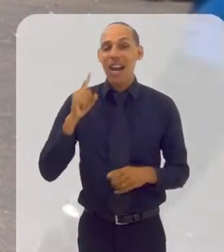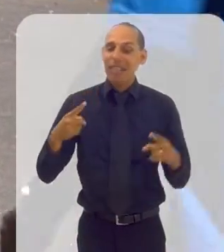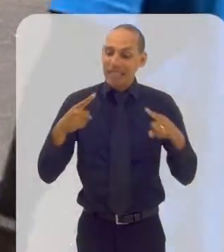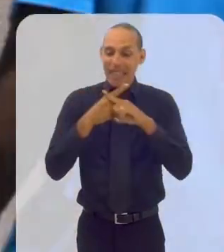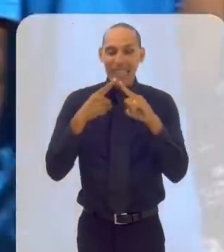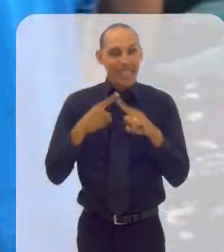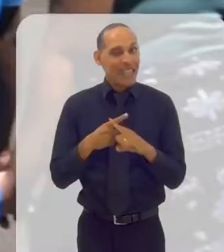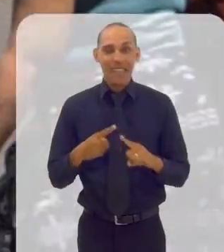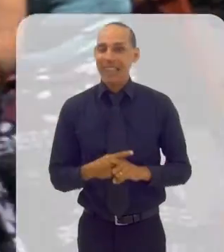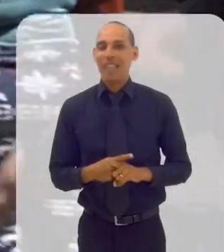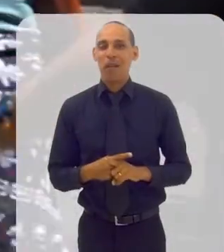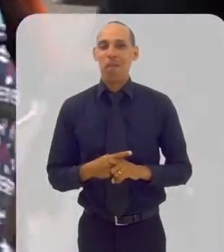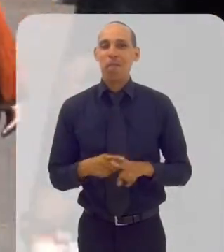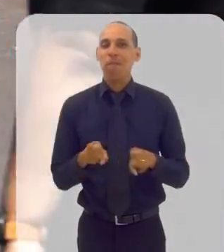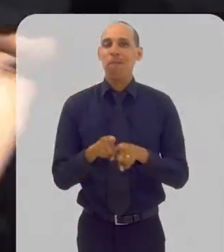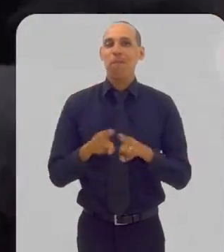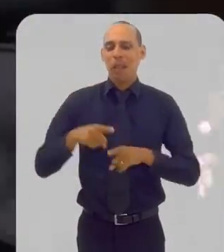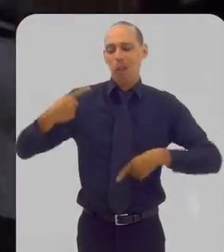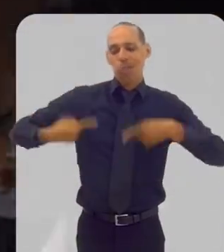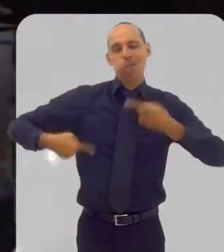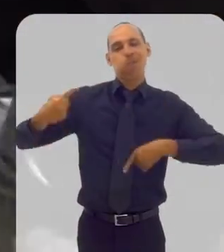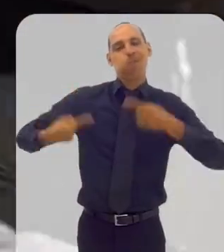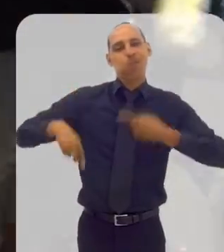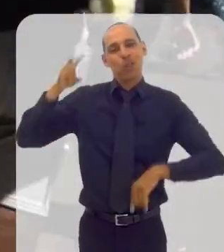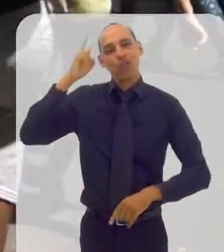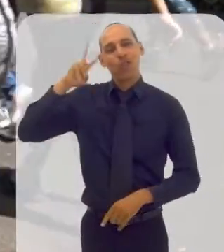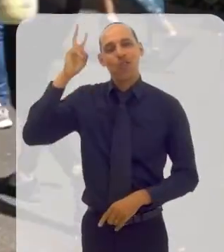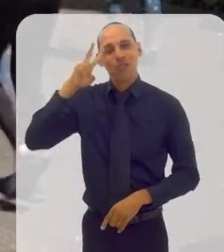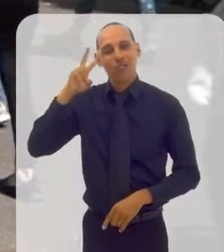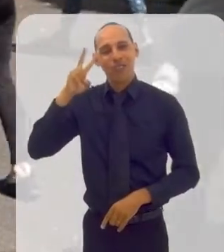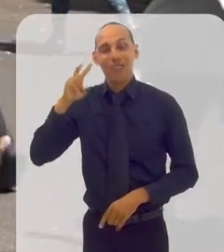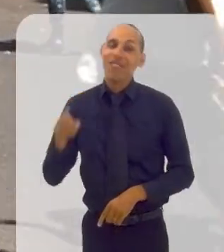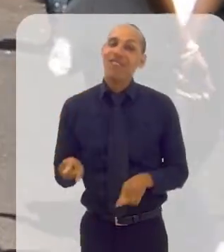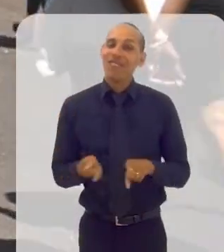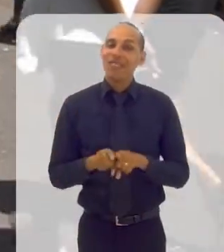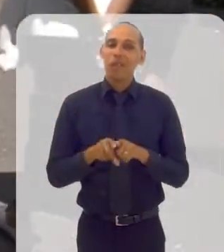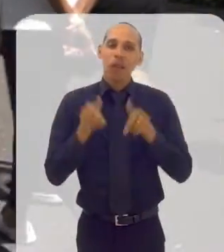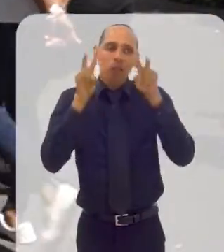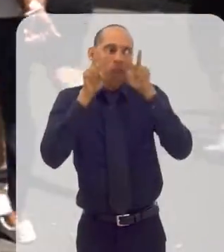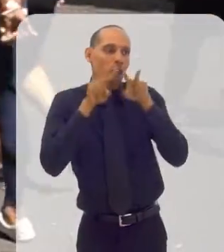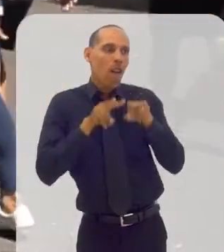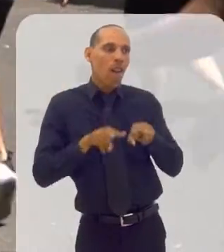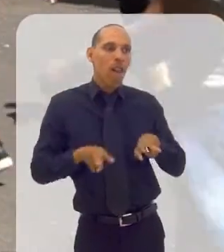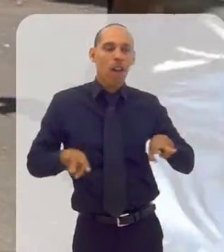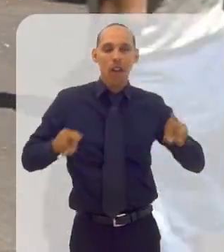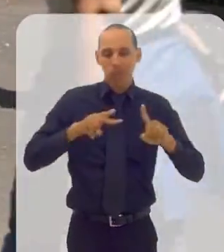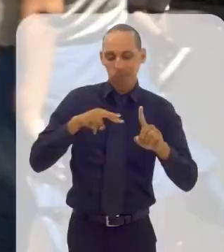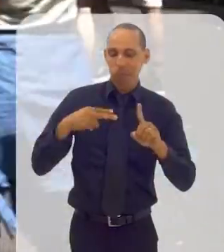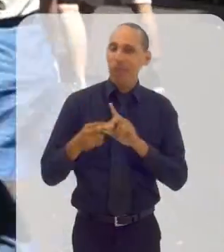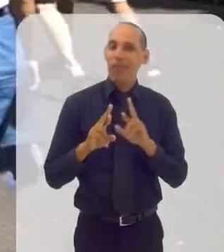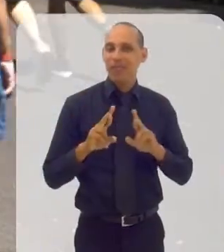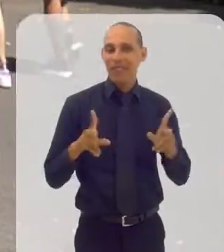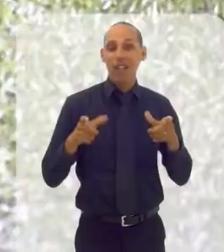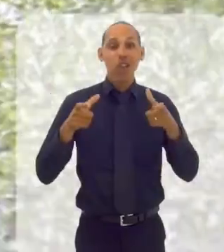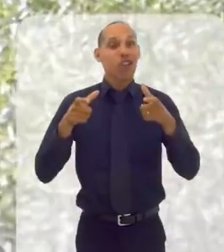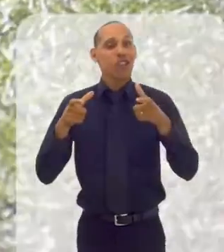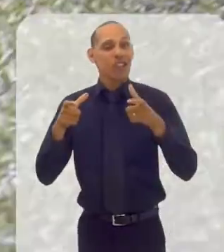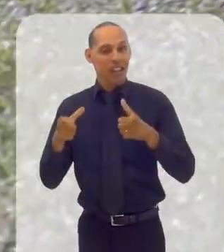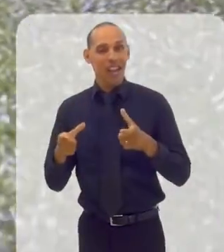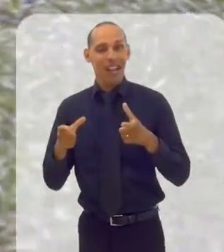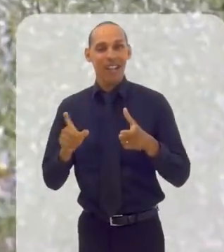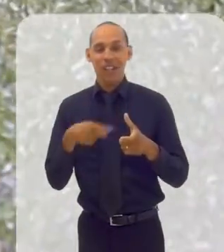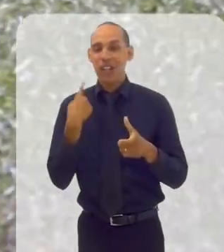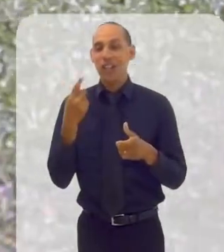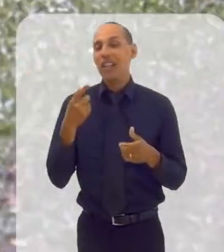gente está falando de contradições, a gente está falando de disputa de narrativas, a gente está falando de visões diferentes e a gente encerra